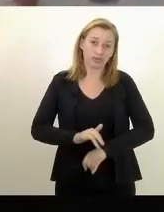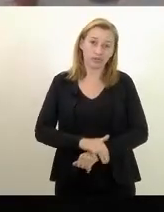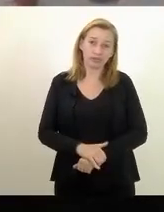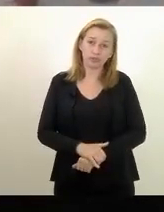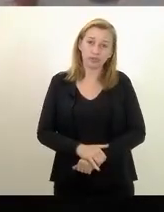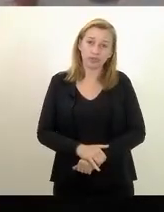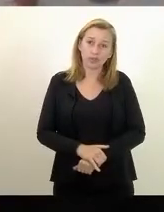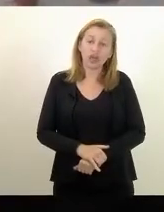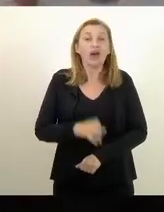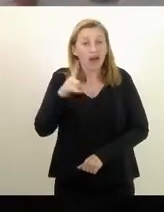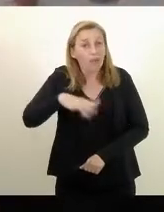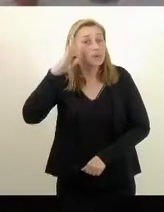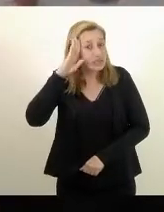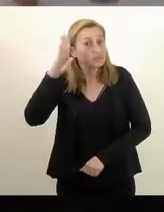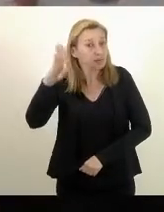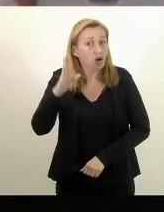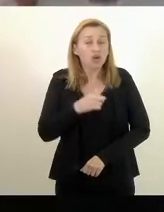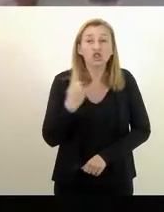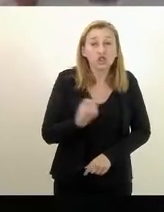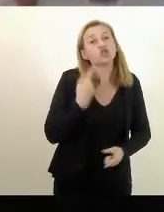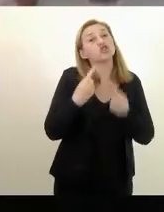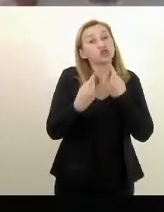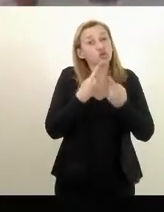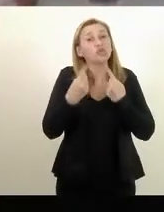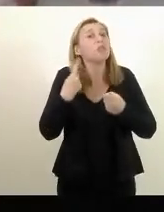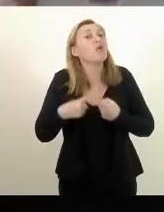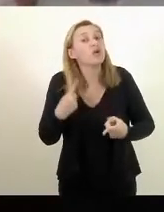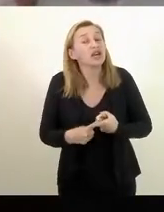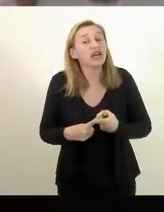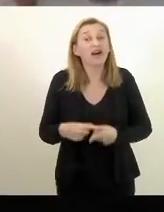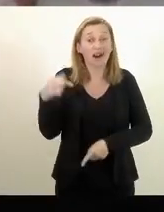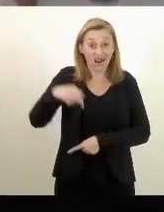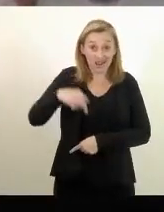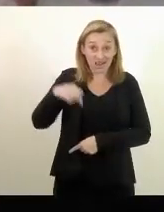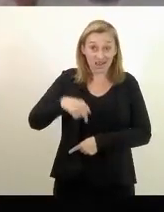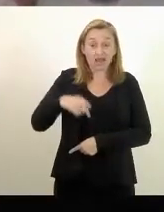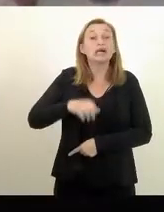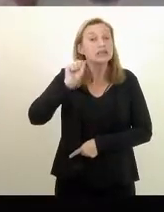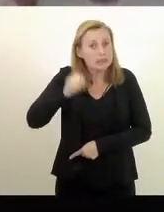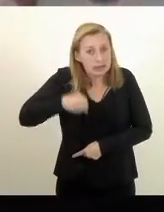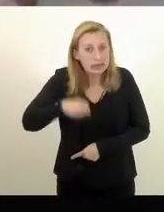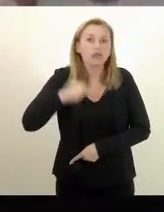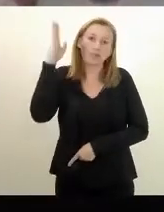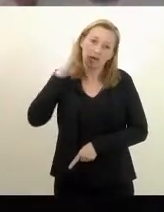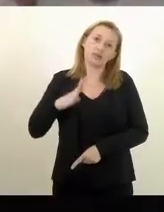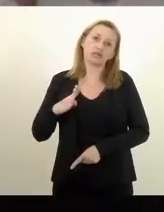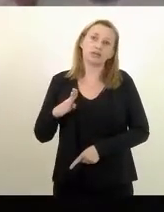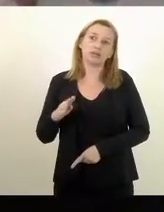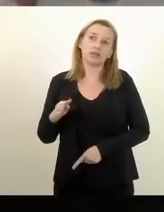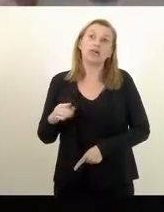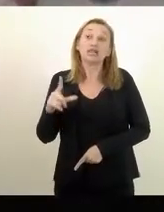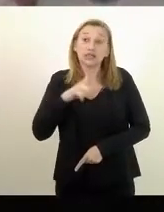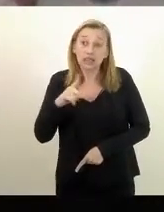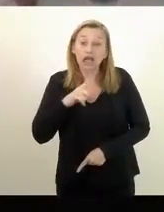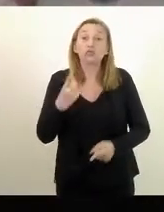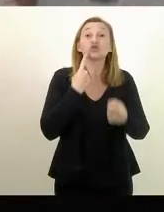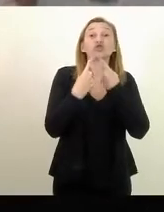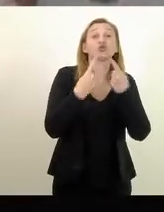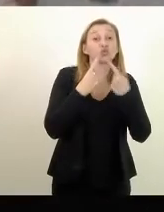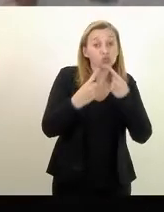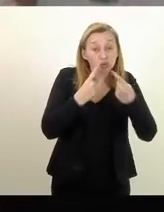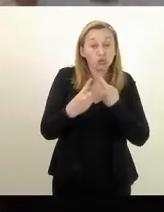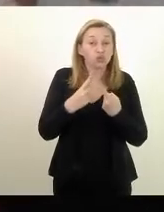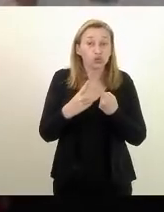e é fundamental que a gente discuta porque aqui sim no Brasil nós temos discursos